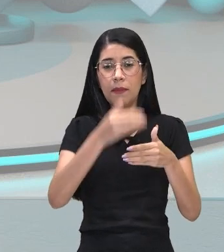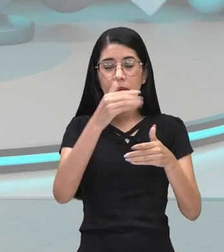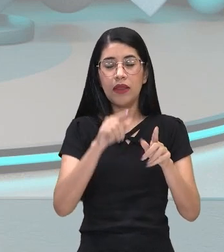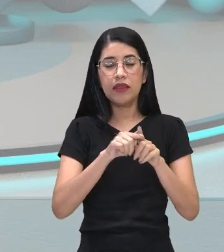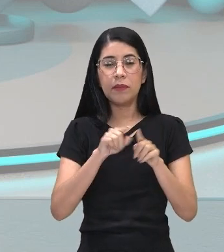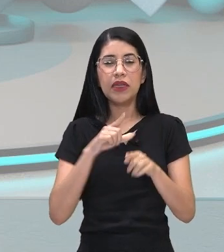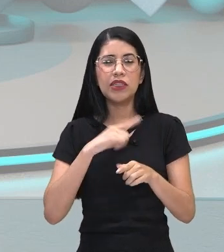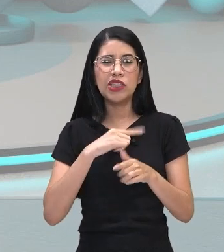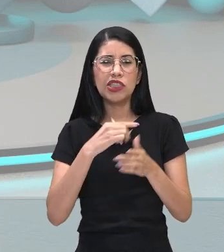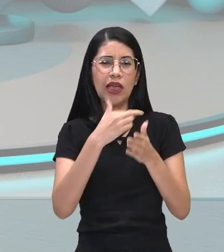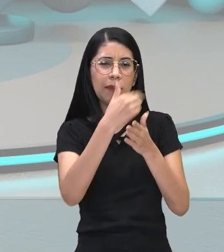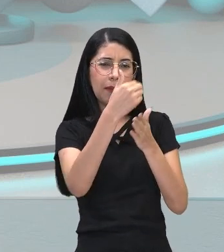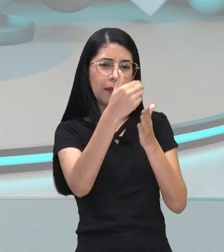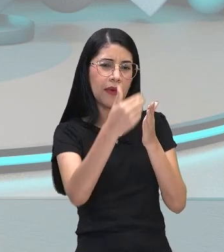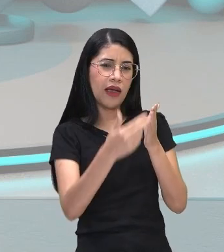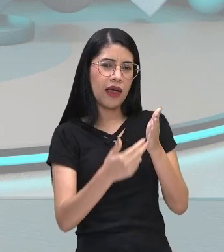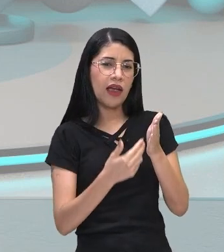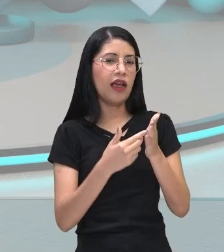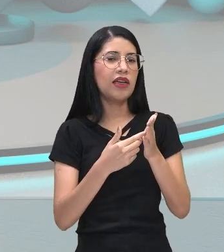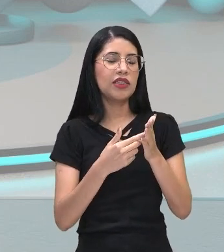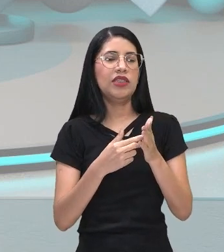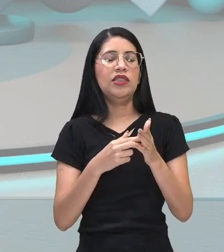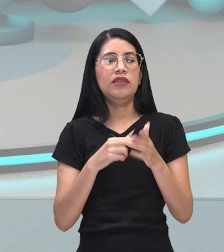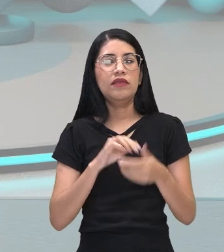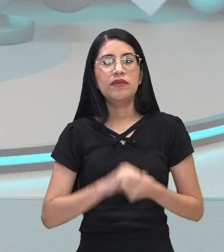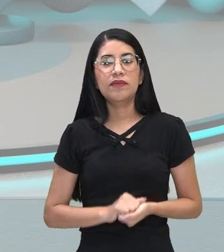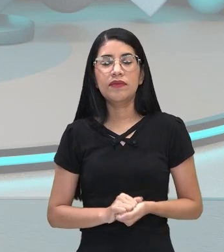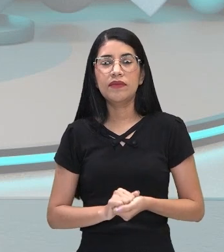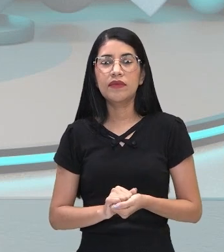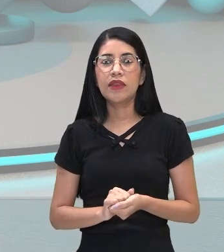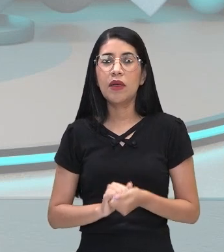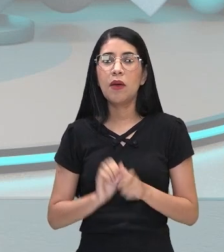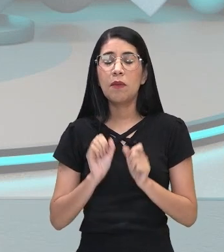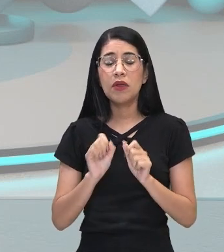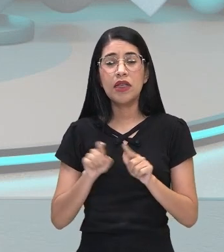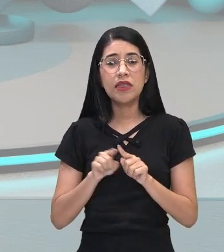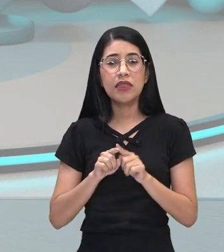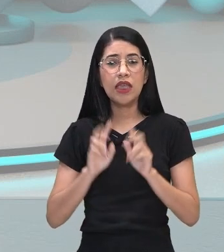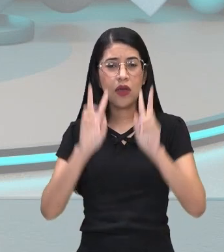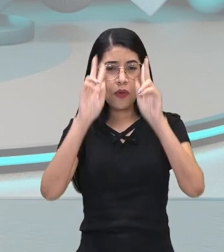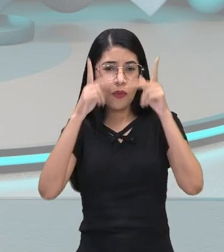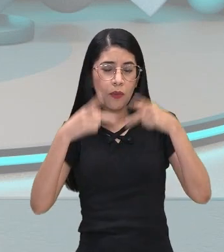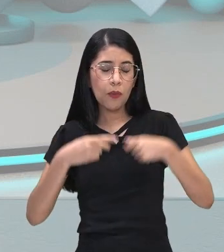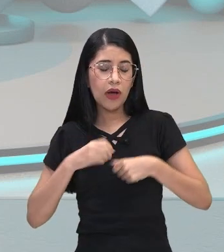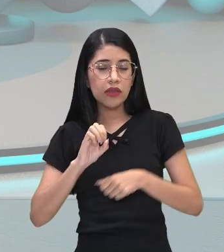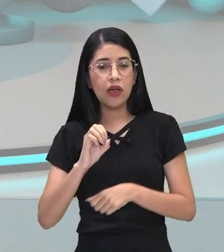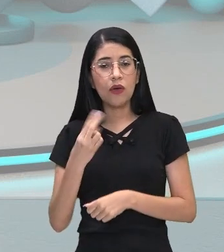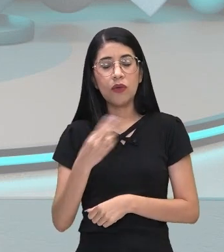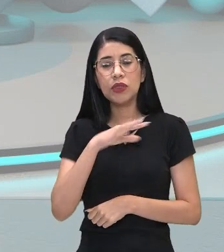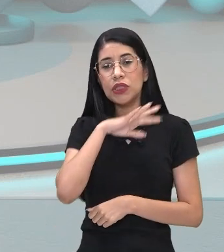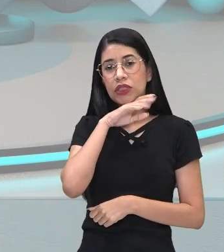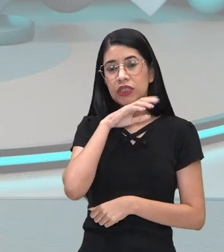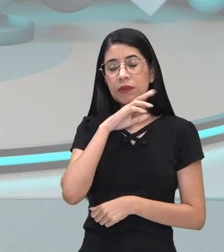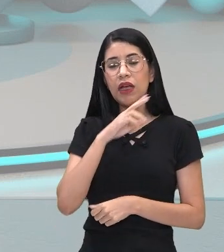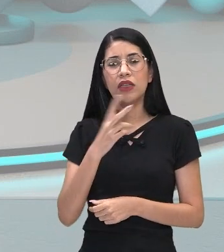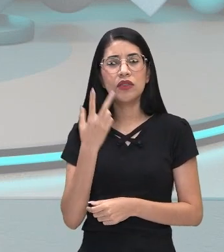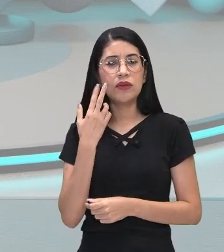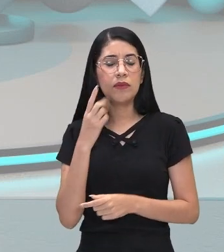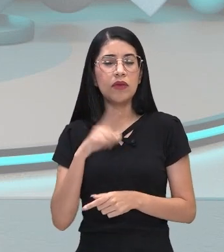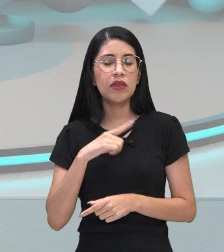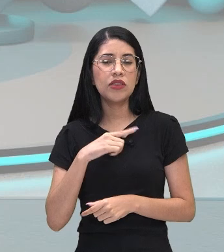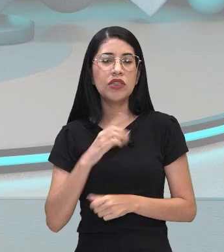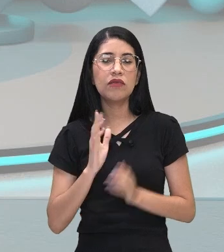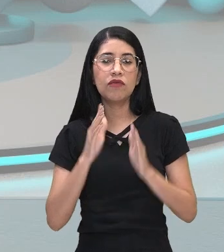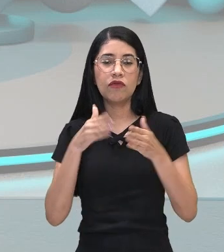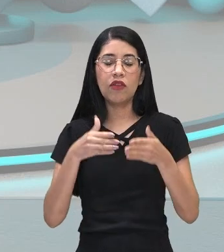figuras monstruosas, humanas ou animalescas, comumente presentes na arquitetura